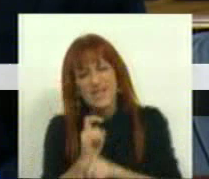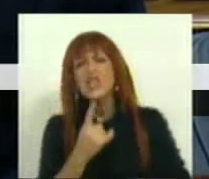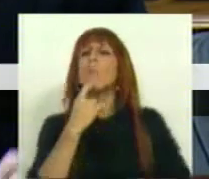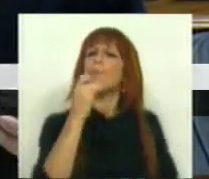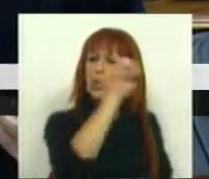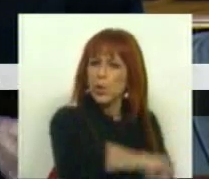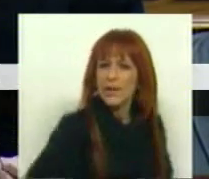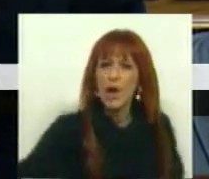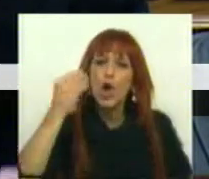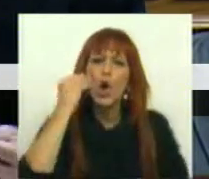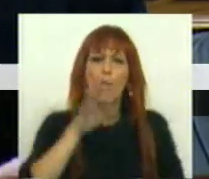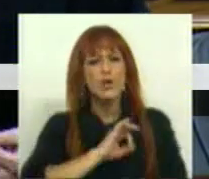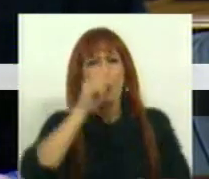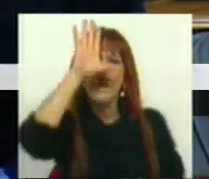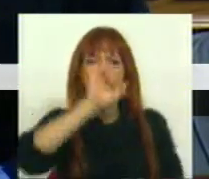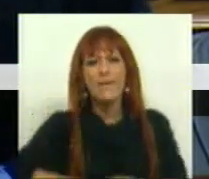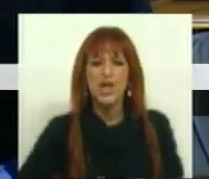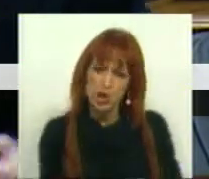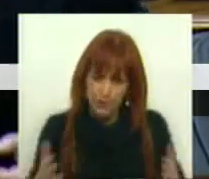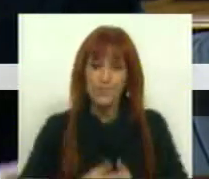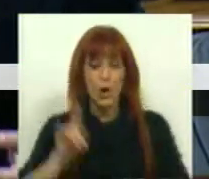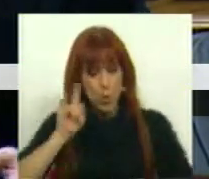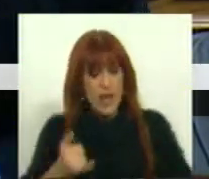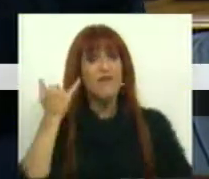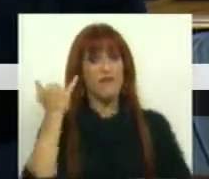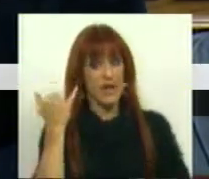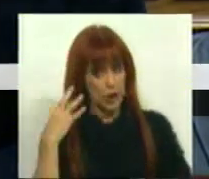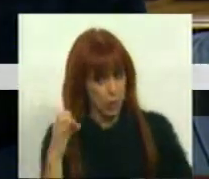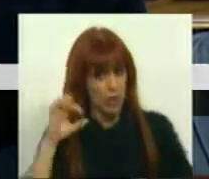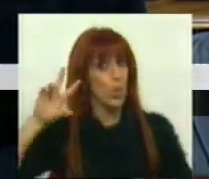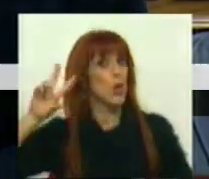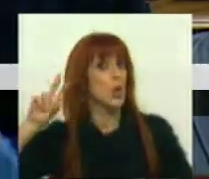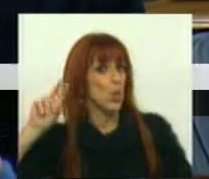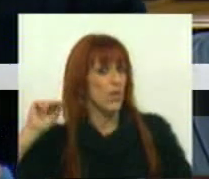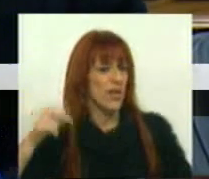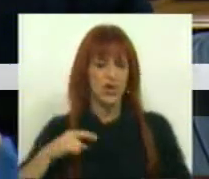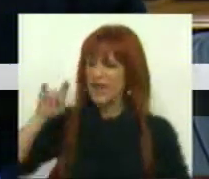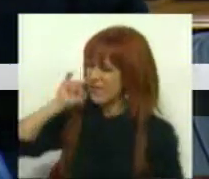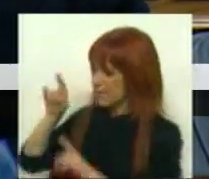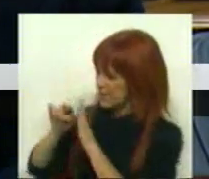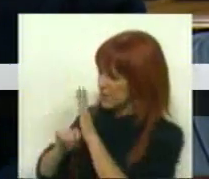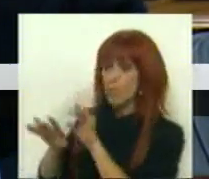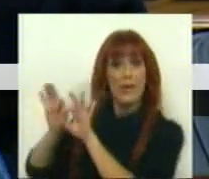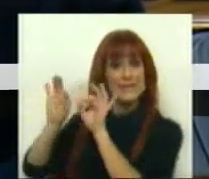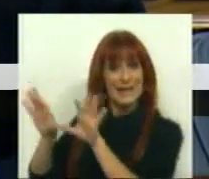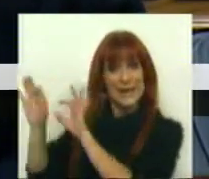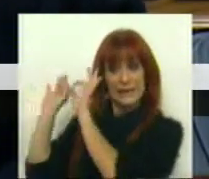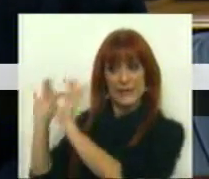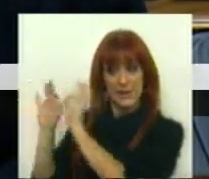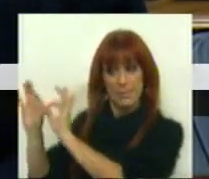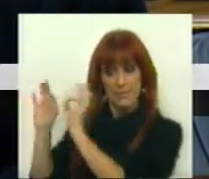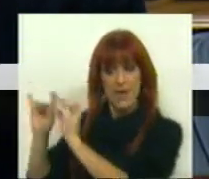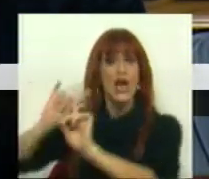pergunta: como é que o Sr. Primeiro-Ministro, no dia 28 de novembro, defende um princípio de igualdade de